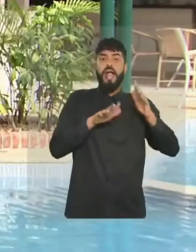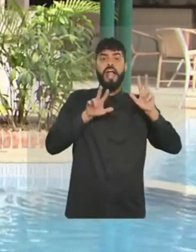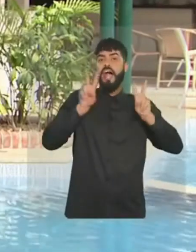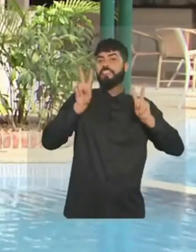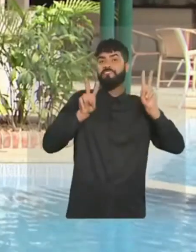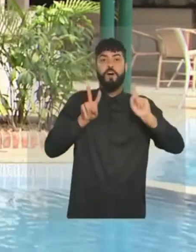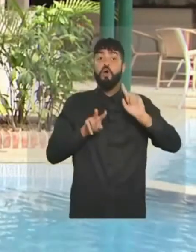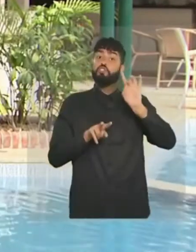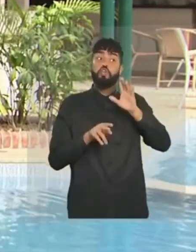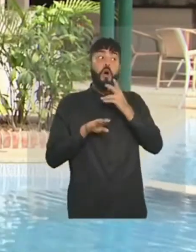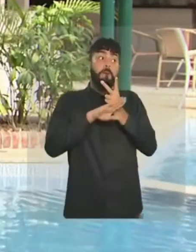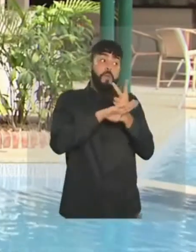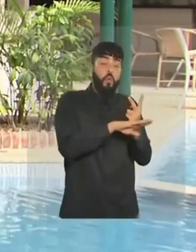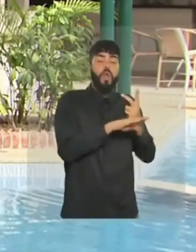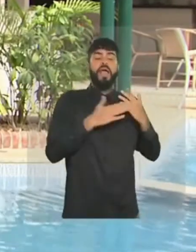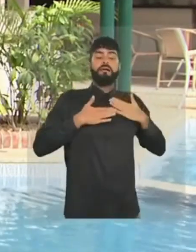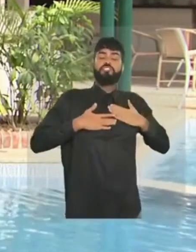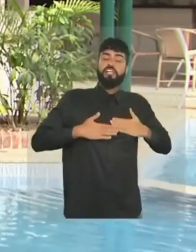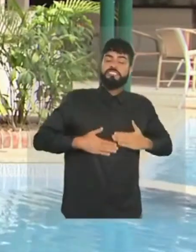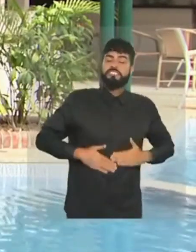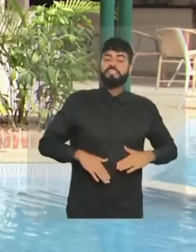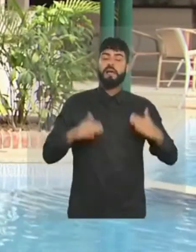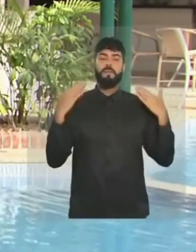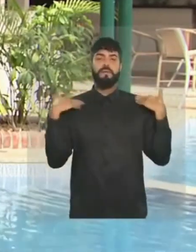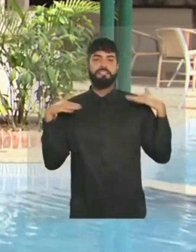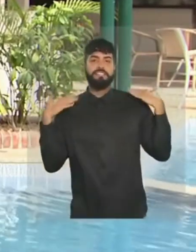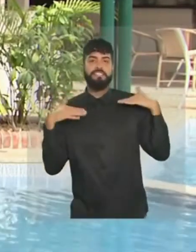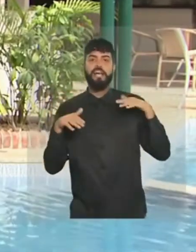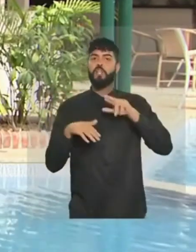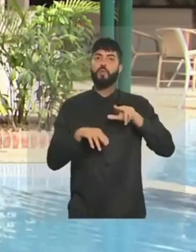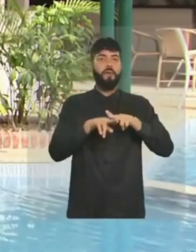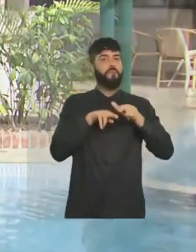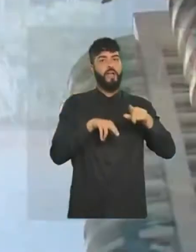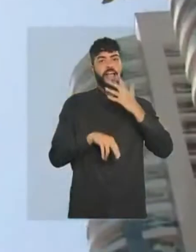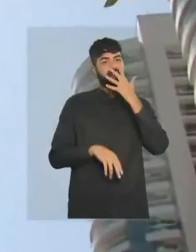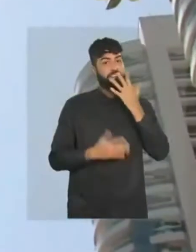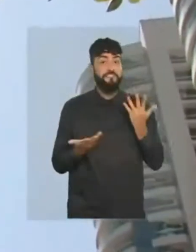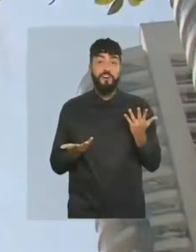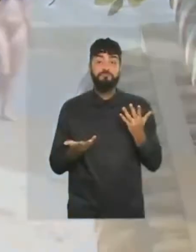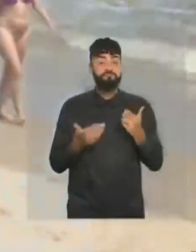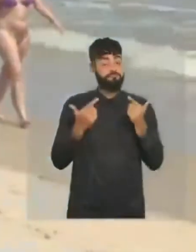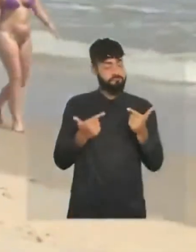para descansar, e não para virem para cá, para as grandes festas de carnaval.